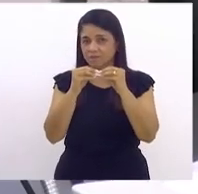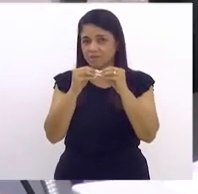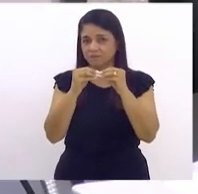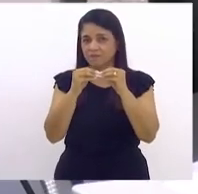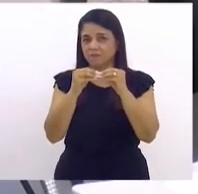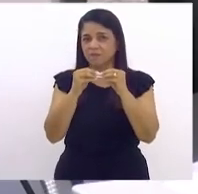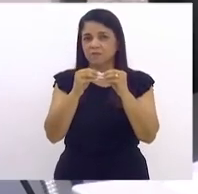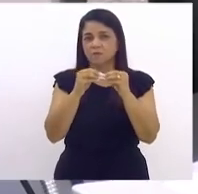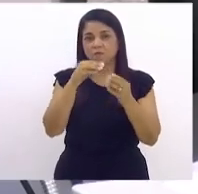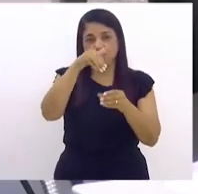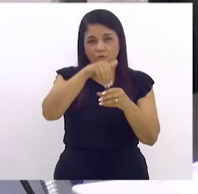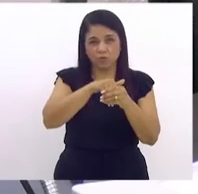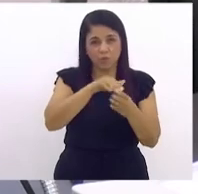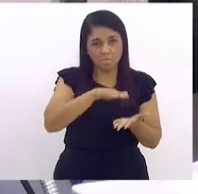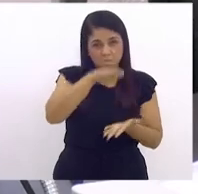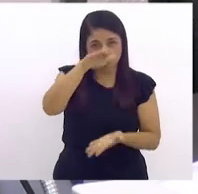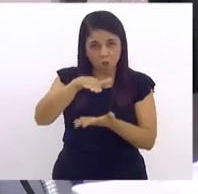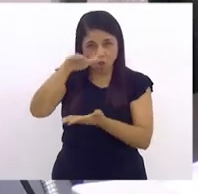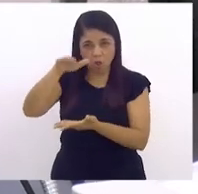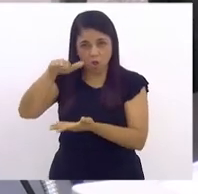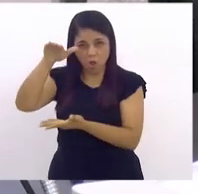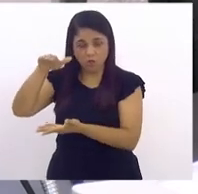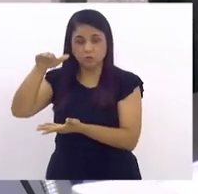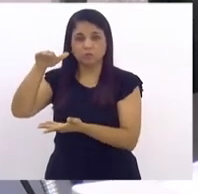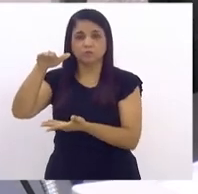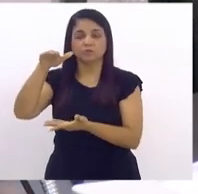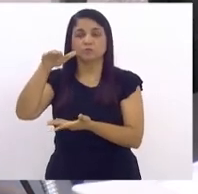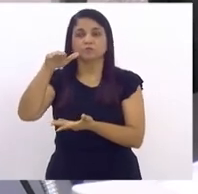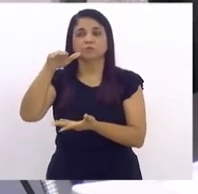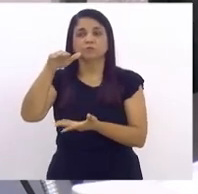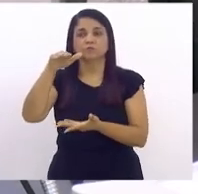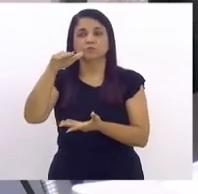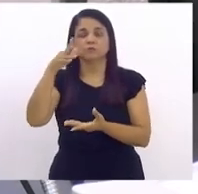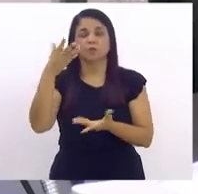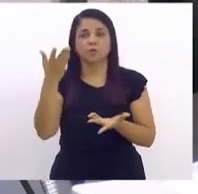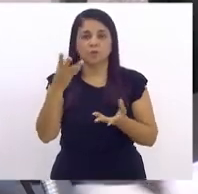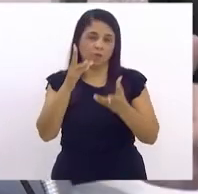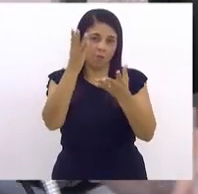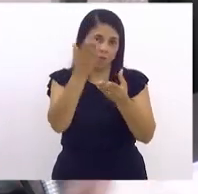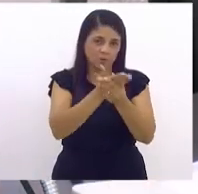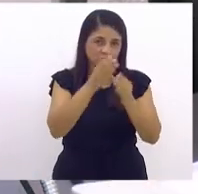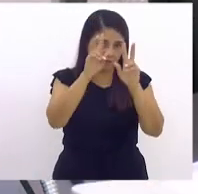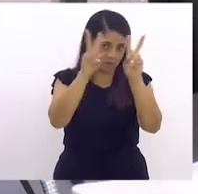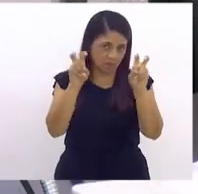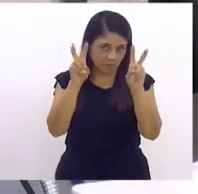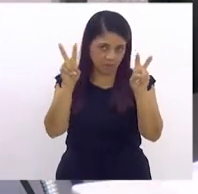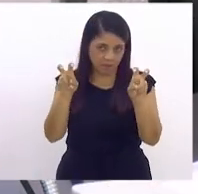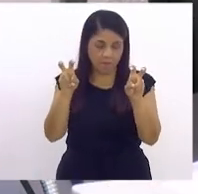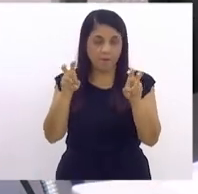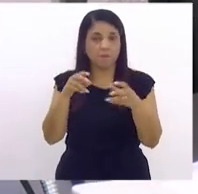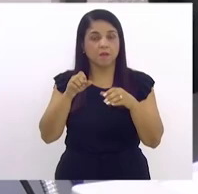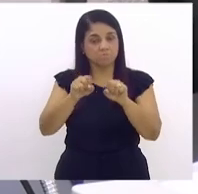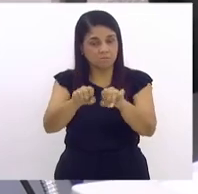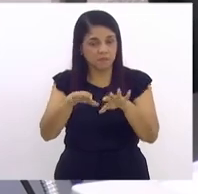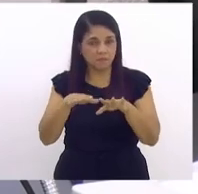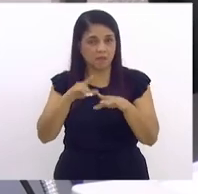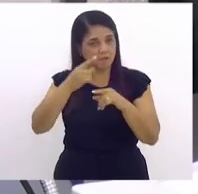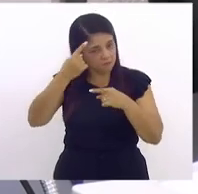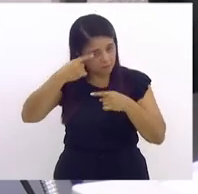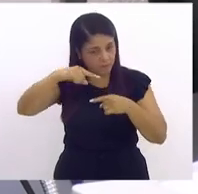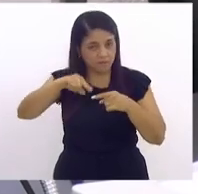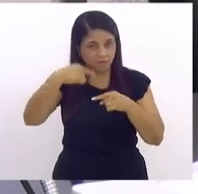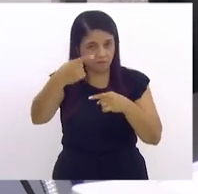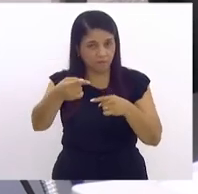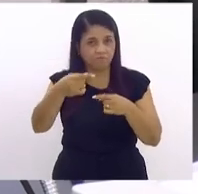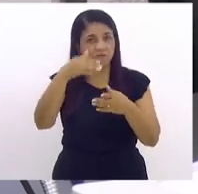votar em bloco um volume de processos que versam sobre essa matéria, rapidinho, para que a gente possa levar a plenário. Então, os senhores que aprovam aí a